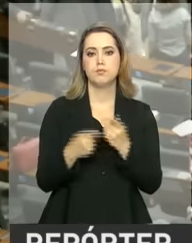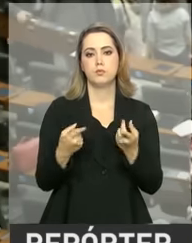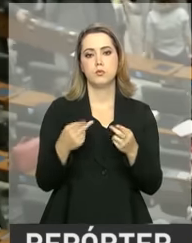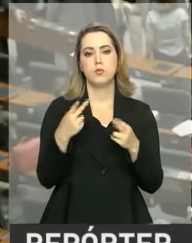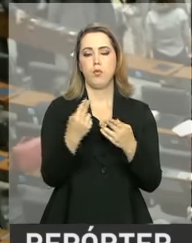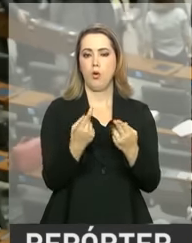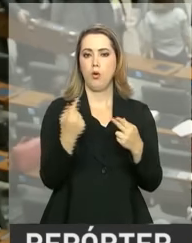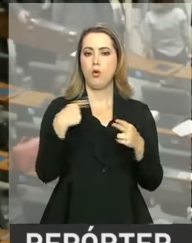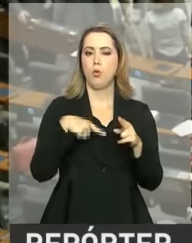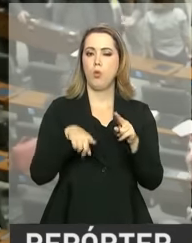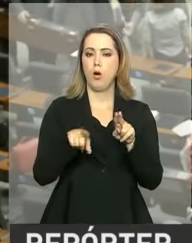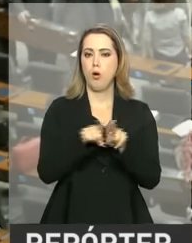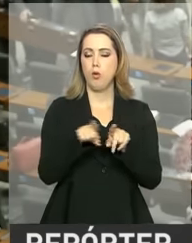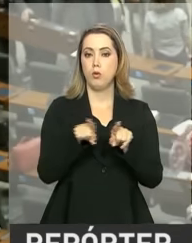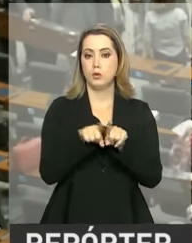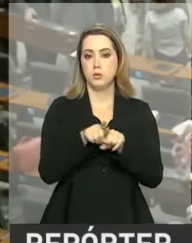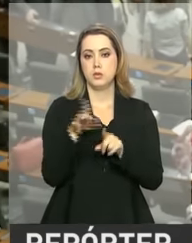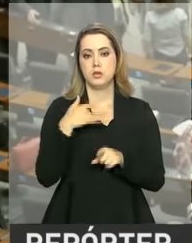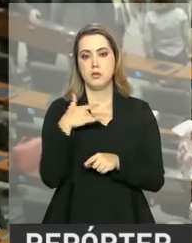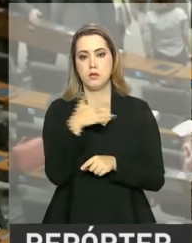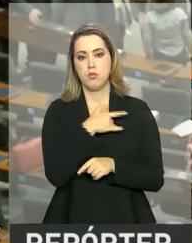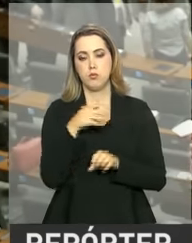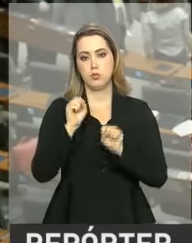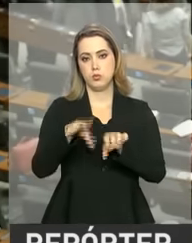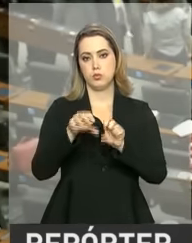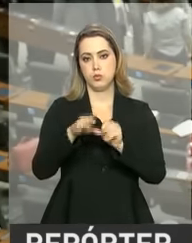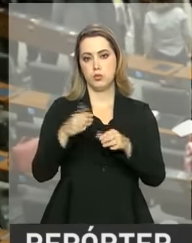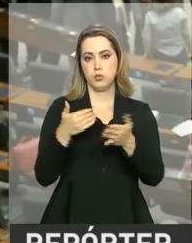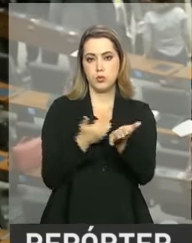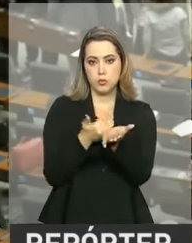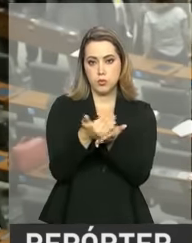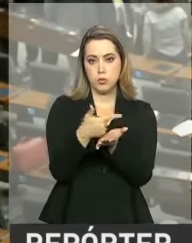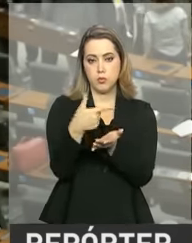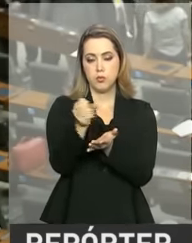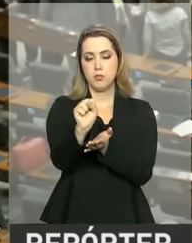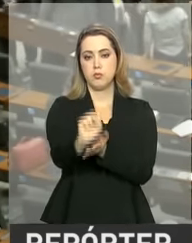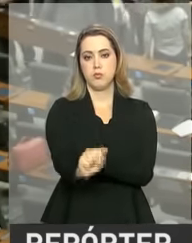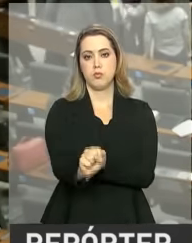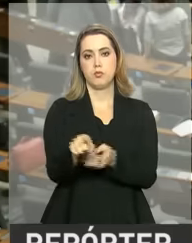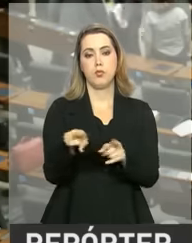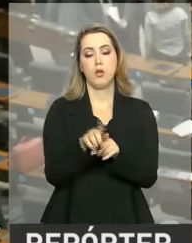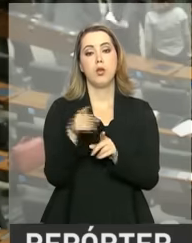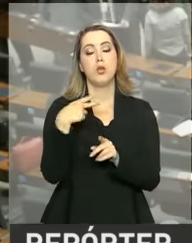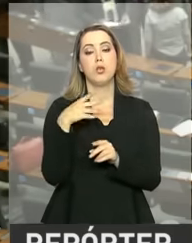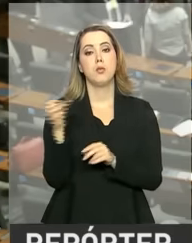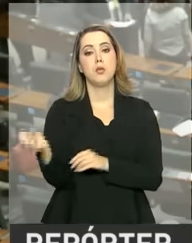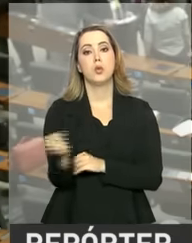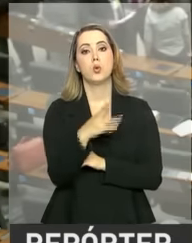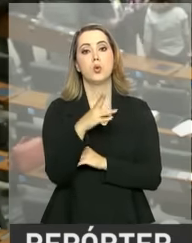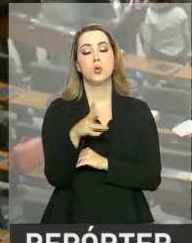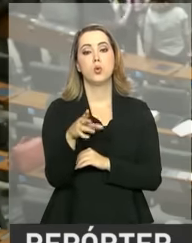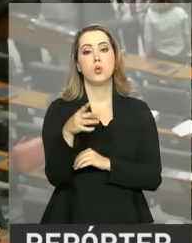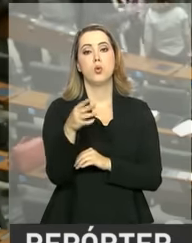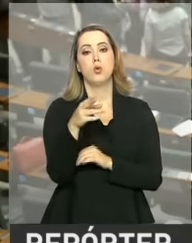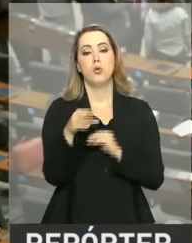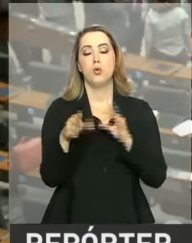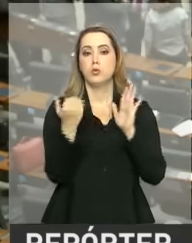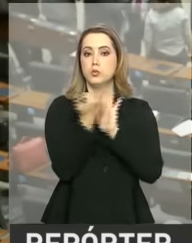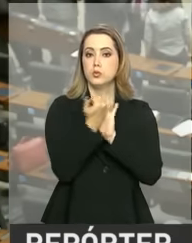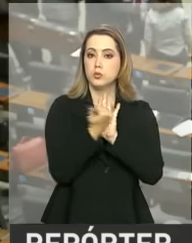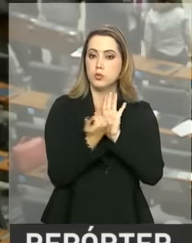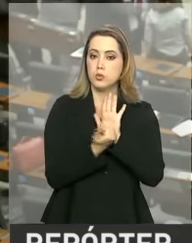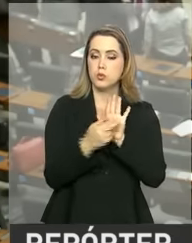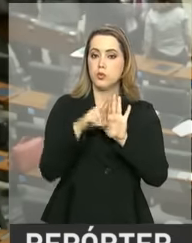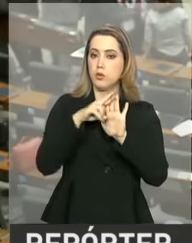saúde passam a obedecer à regra a partir de 2018. A regra também é chamada de novo regime fiscal e valerá